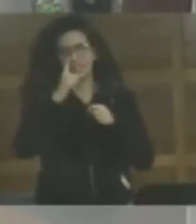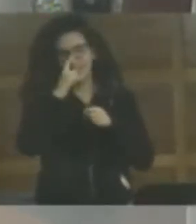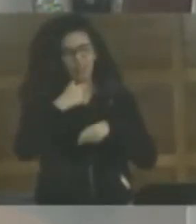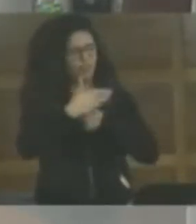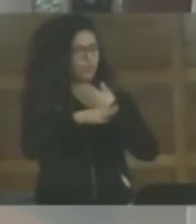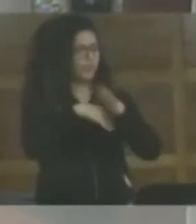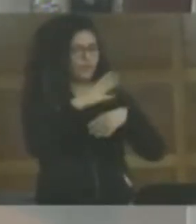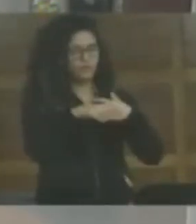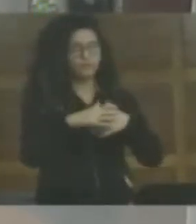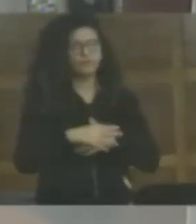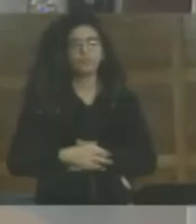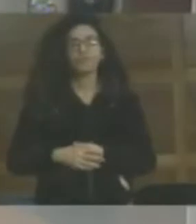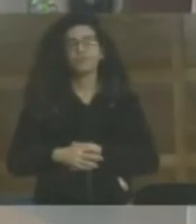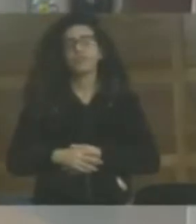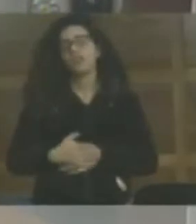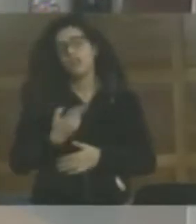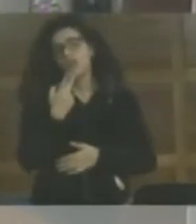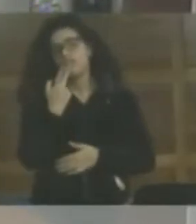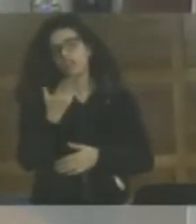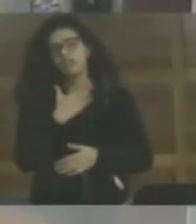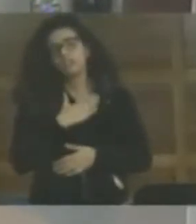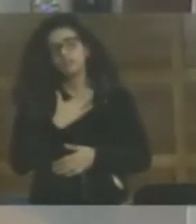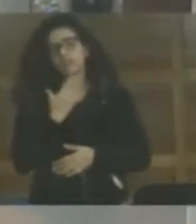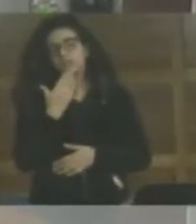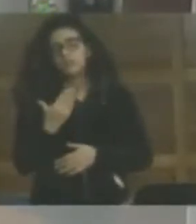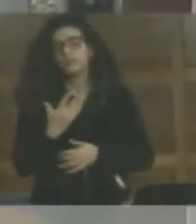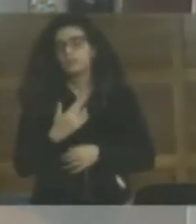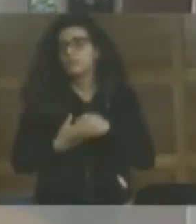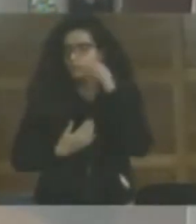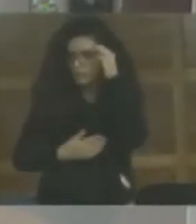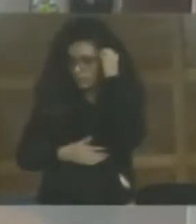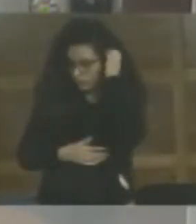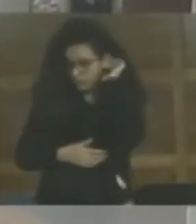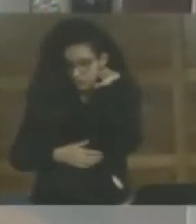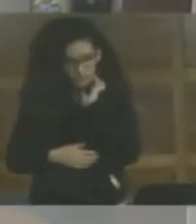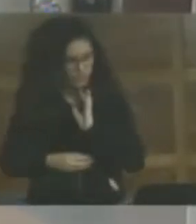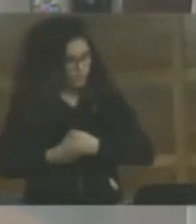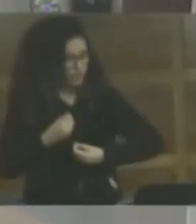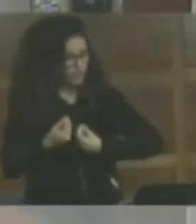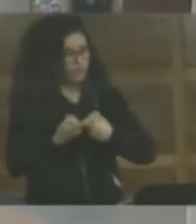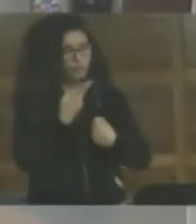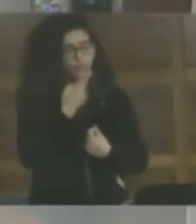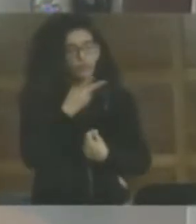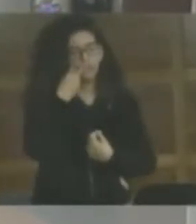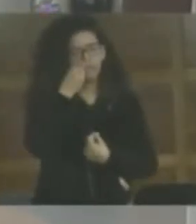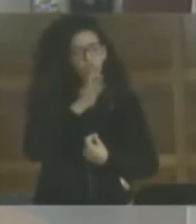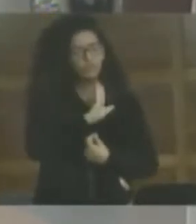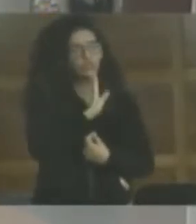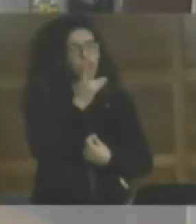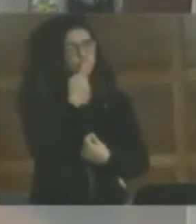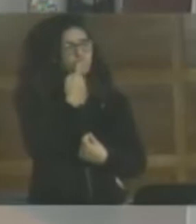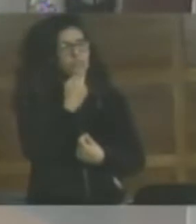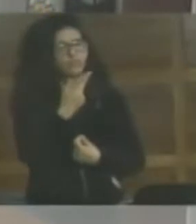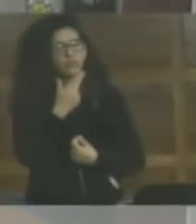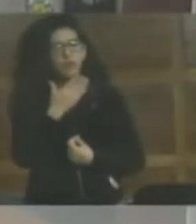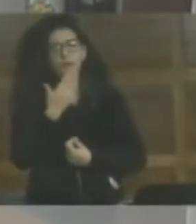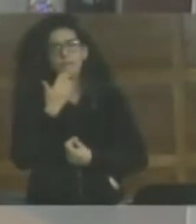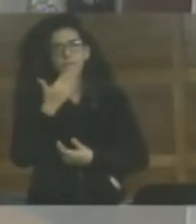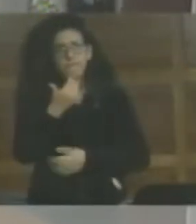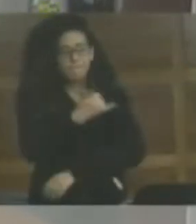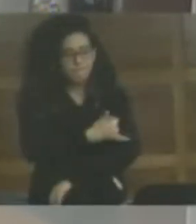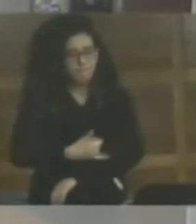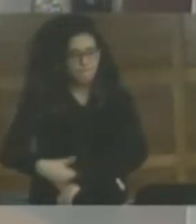bom? Falar aqui das minhas indicações. Como o vereador aqui até falou em relação ao recapeamento das